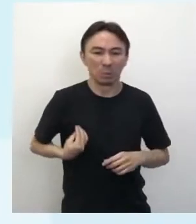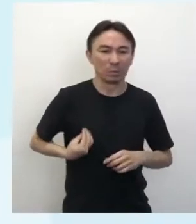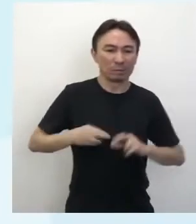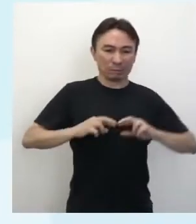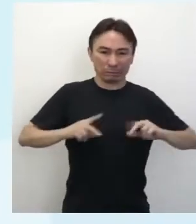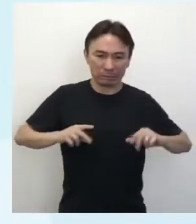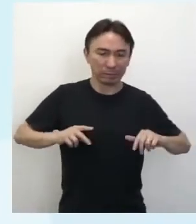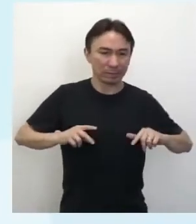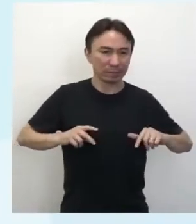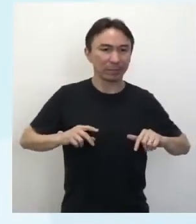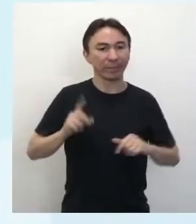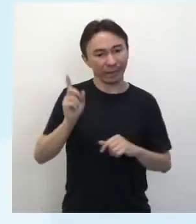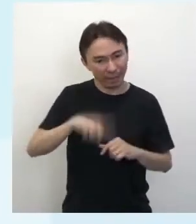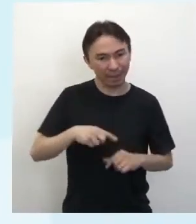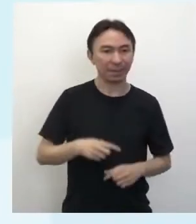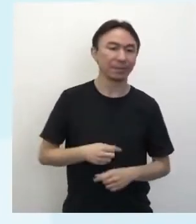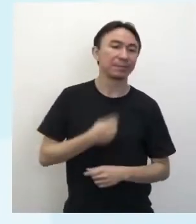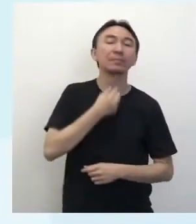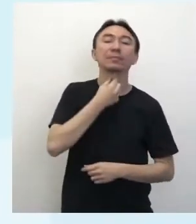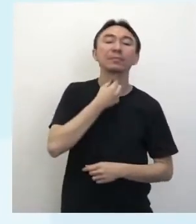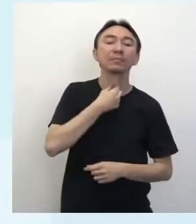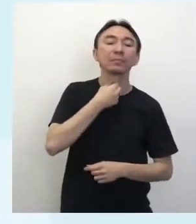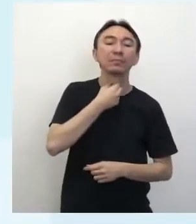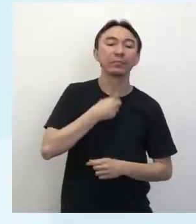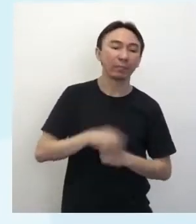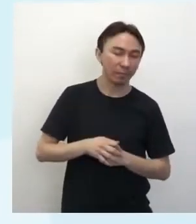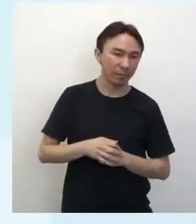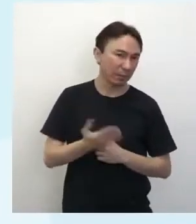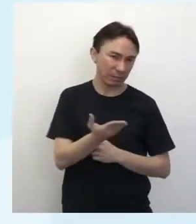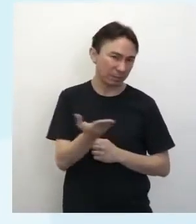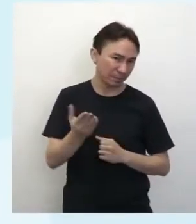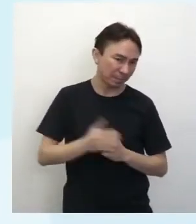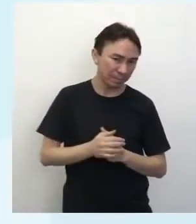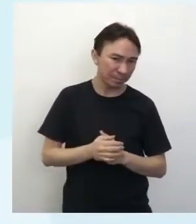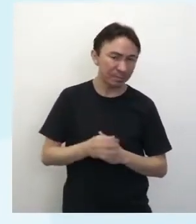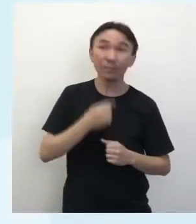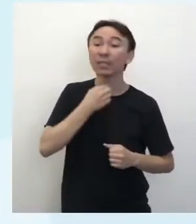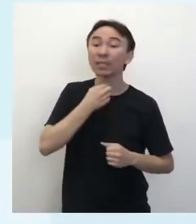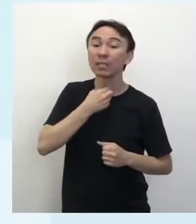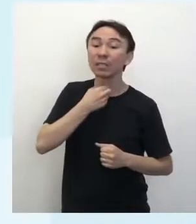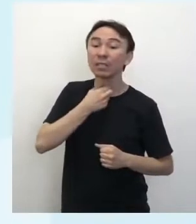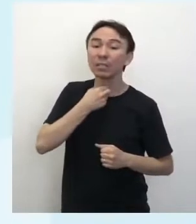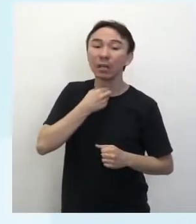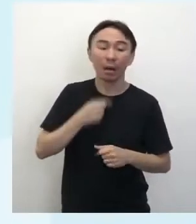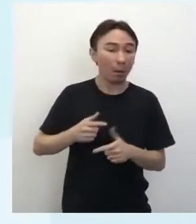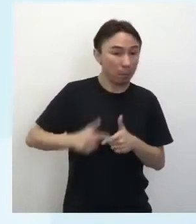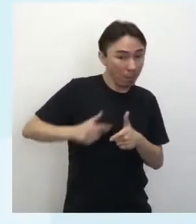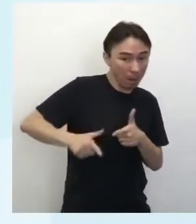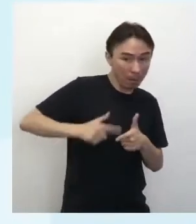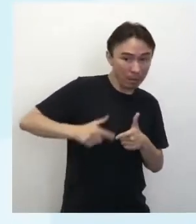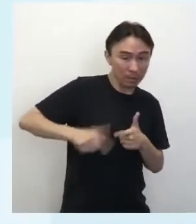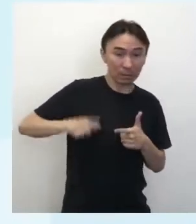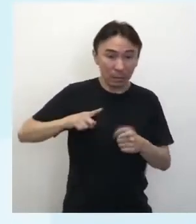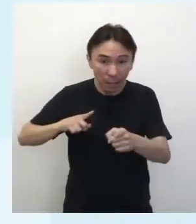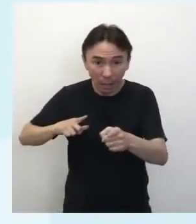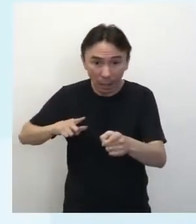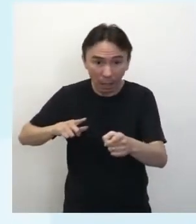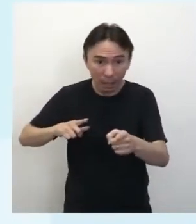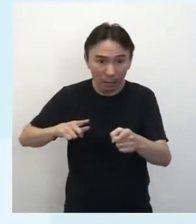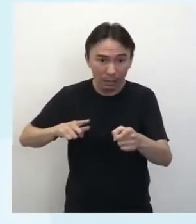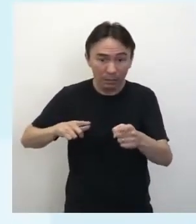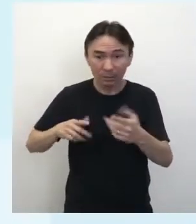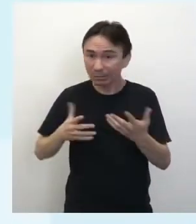tá? Tô falando, por isso que é a 3. Por isso que se a pessoa tem um problema na tireoide, todo mundo tem tireoide, tá? Se a pessoa tiver um problema